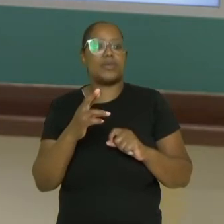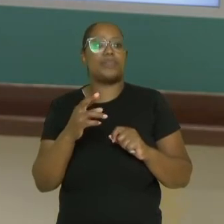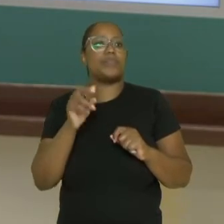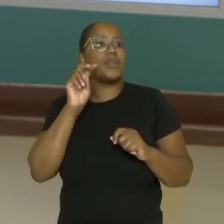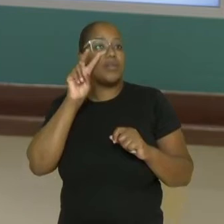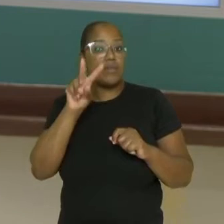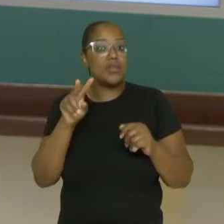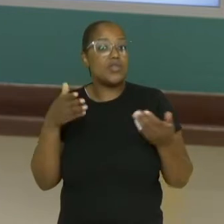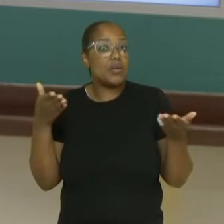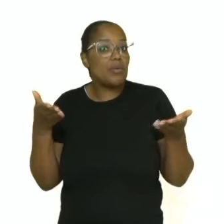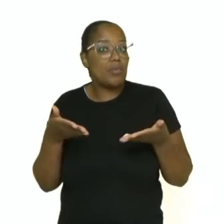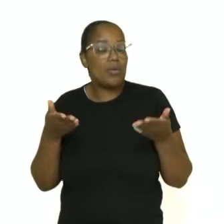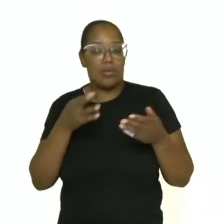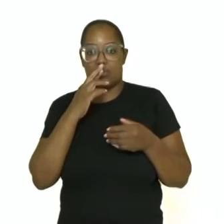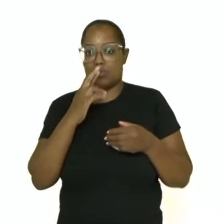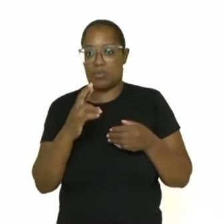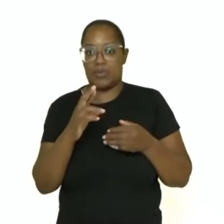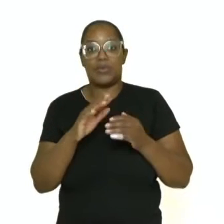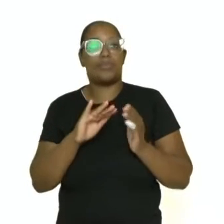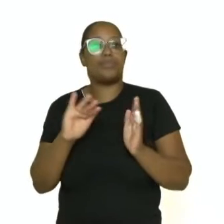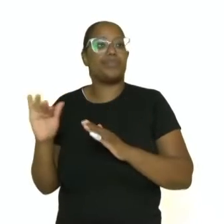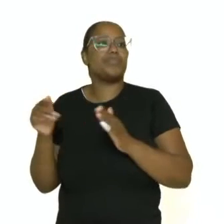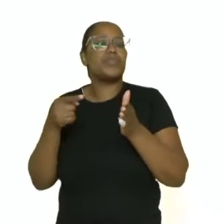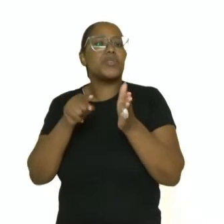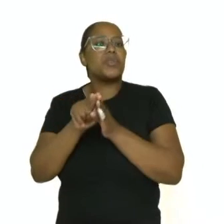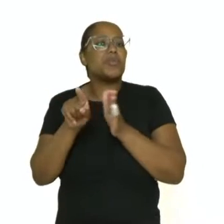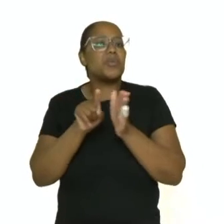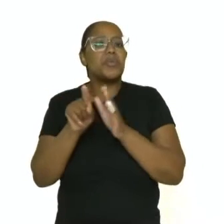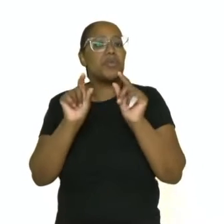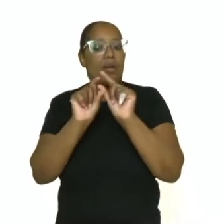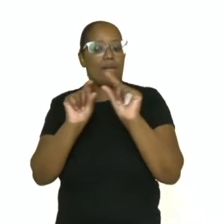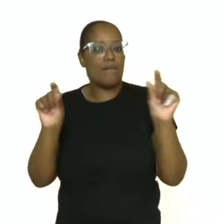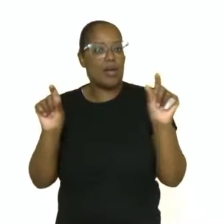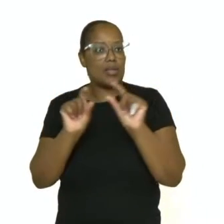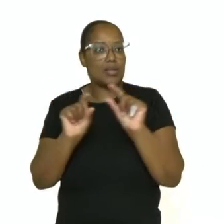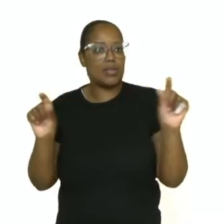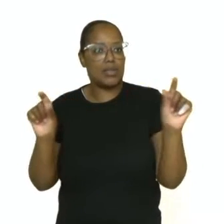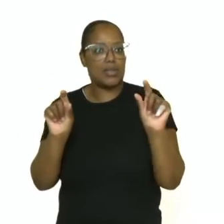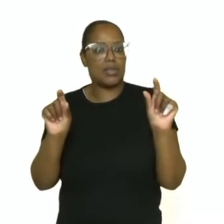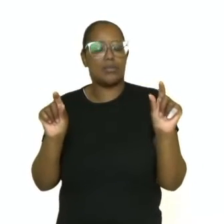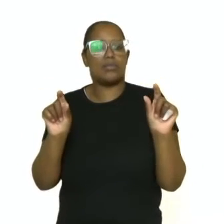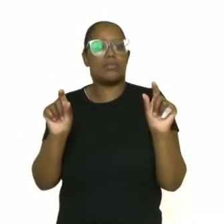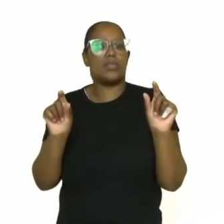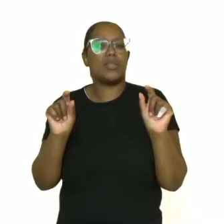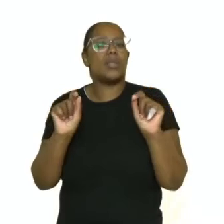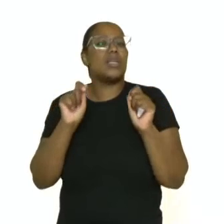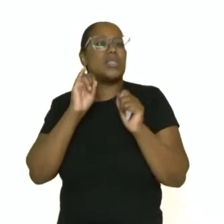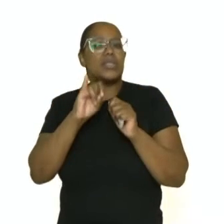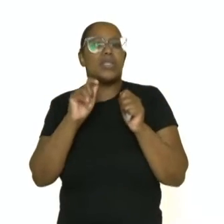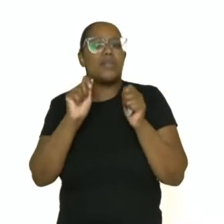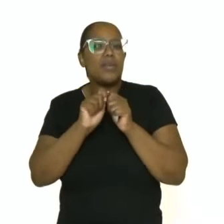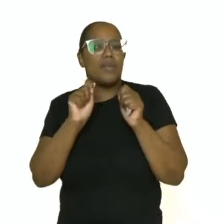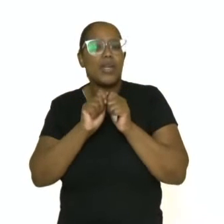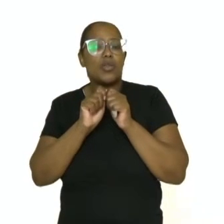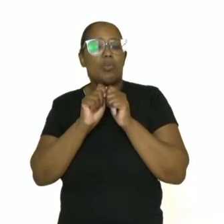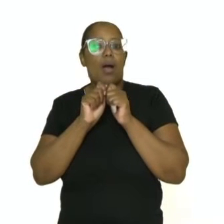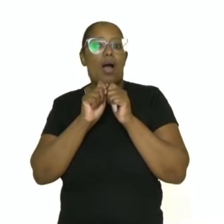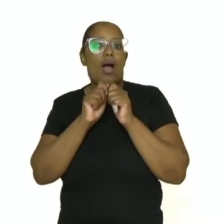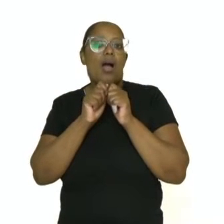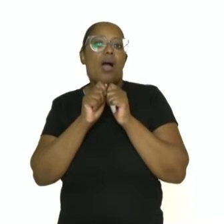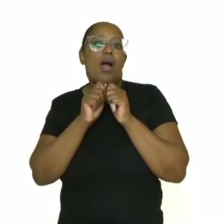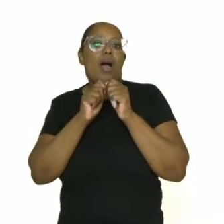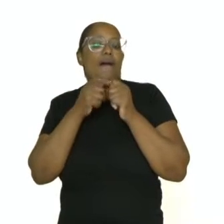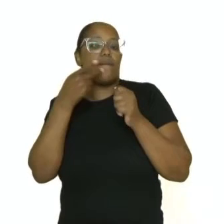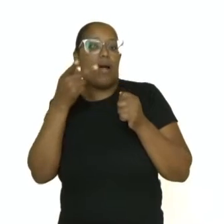lá. Então, perguntei, no trecho aqui, foi feita uma declaração. Sobre quem se faz